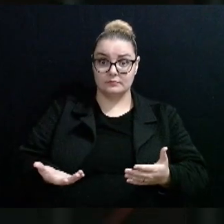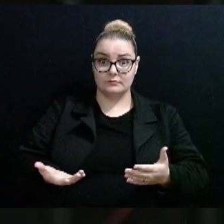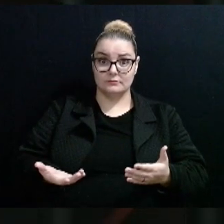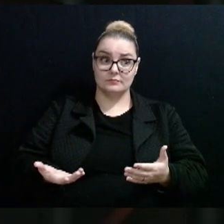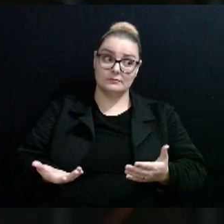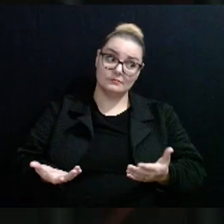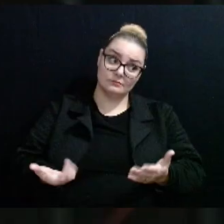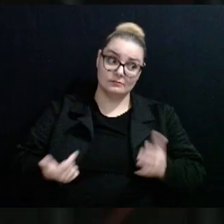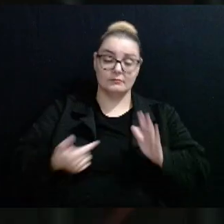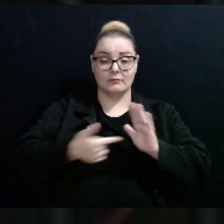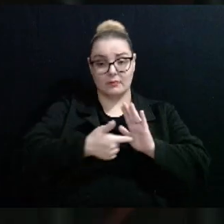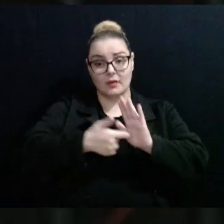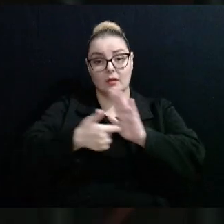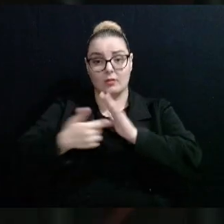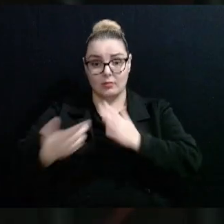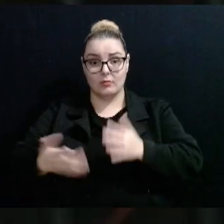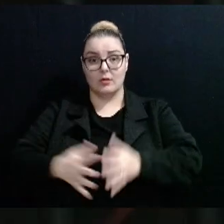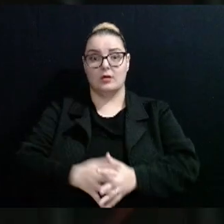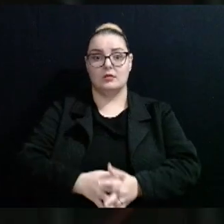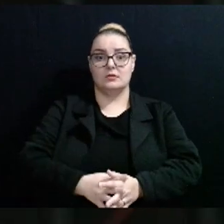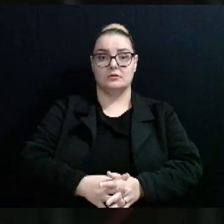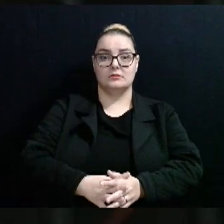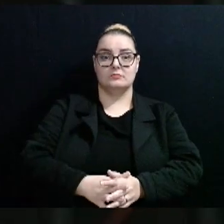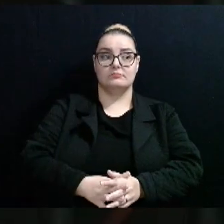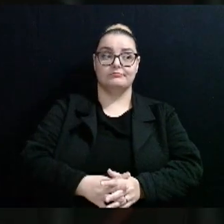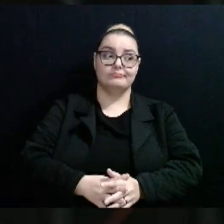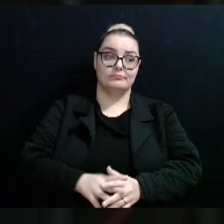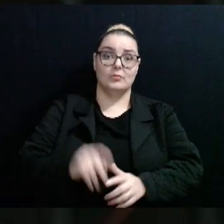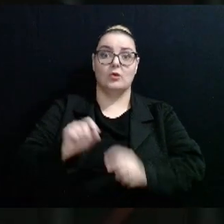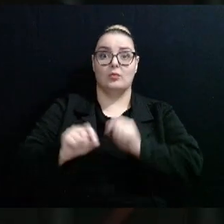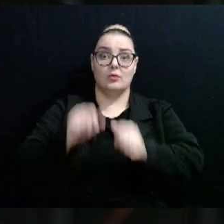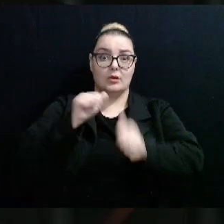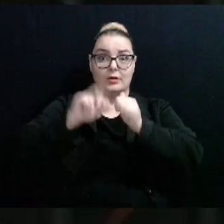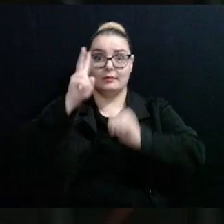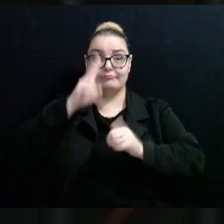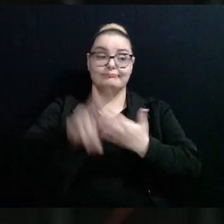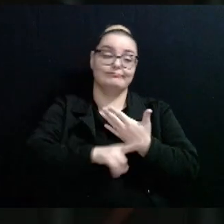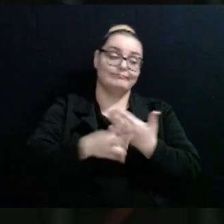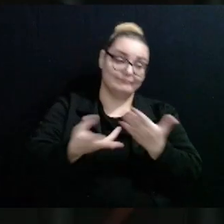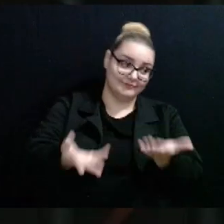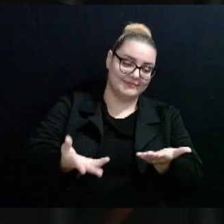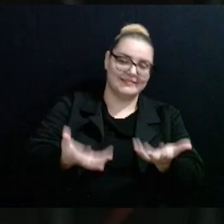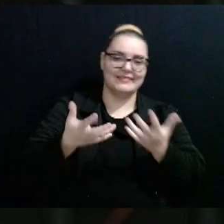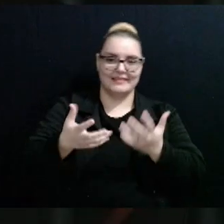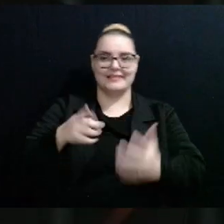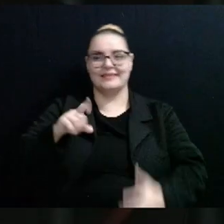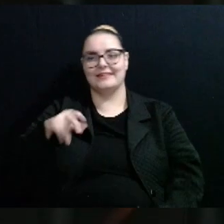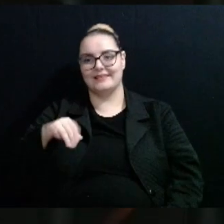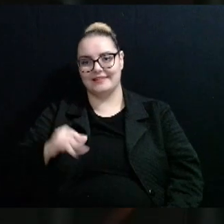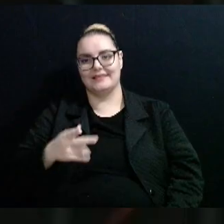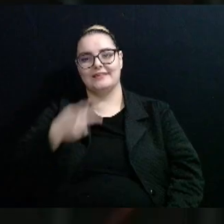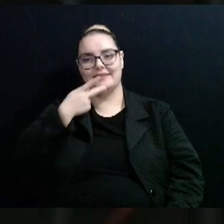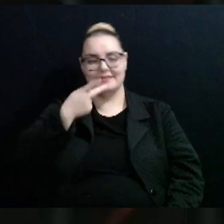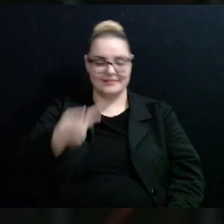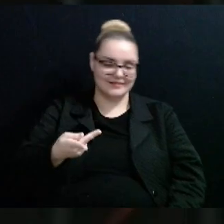mostram, né, o que o álcool traz pra gente. Então eu gostaria que a Dani explicasse na questão